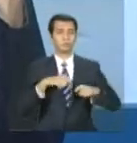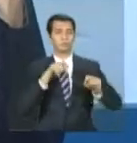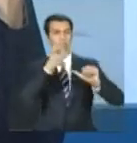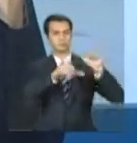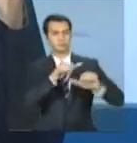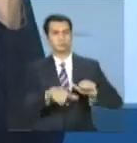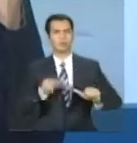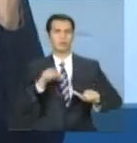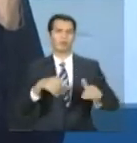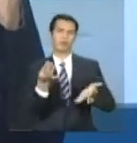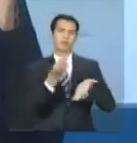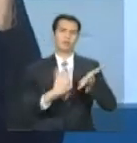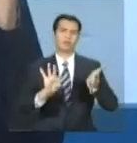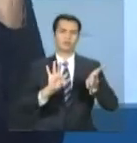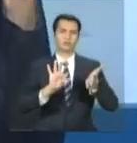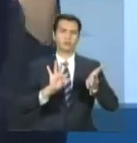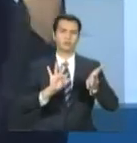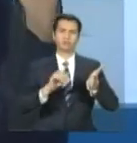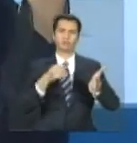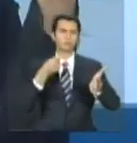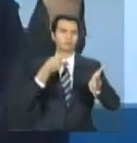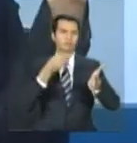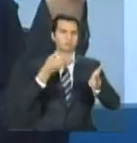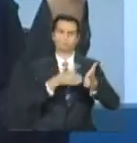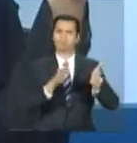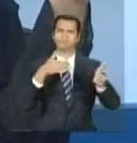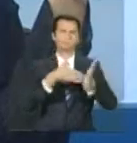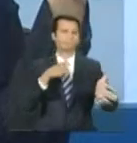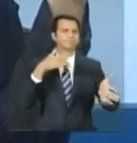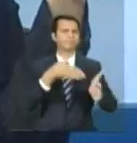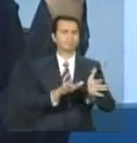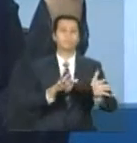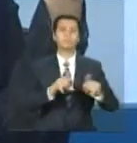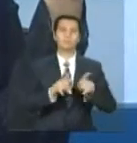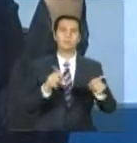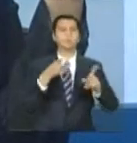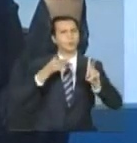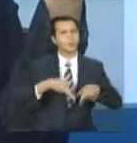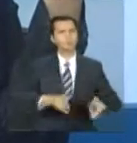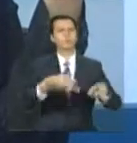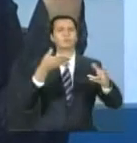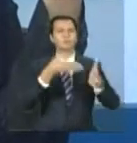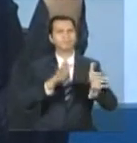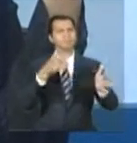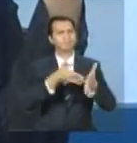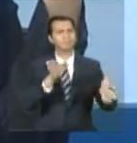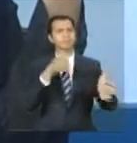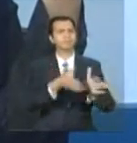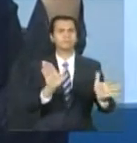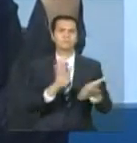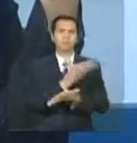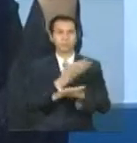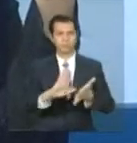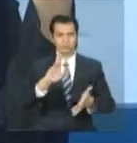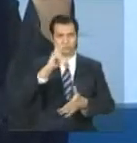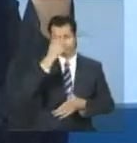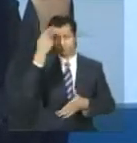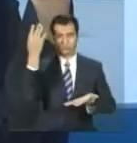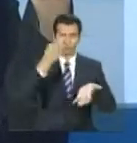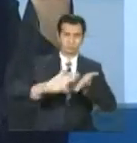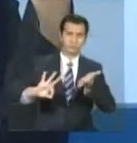rejeitados. No entanto, esse problema continua ocorrendo na nova versão ao tentar regularizar esses beneficiários.